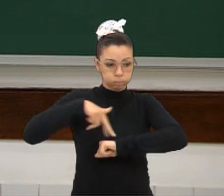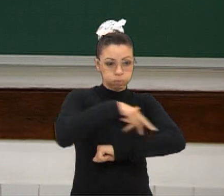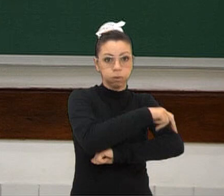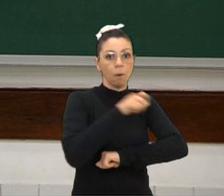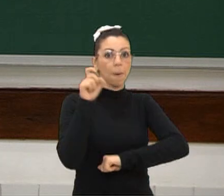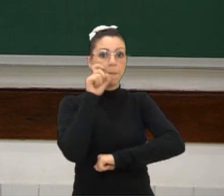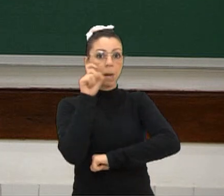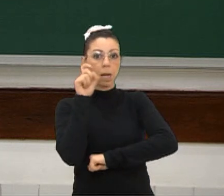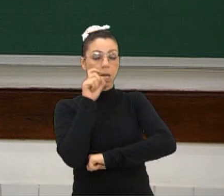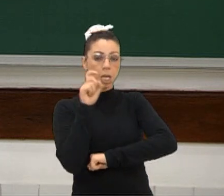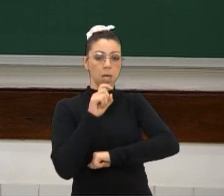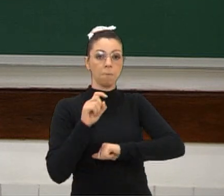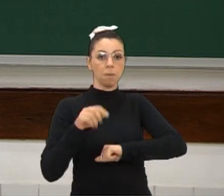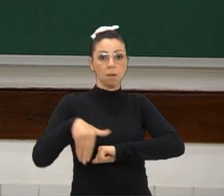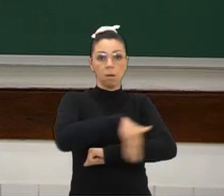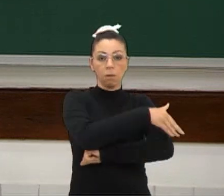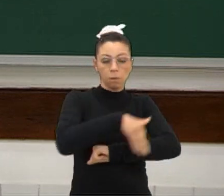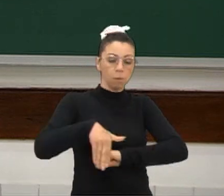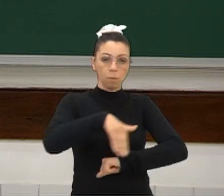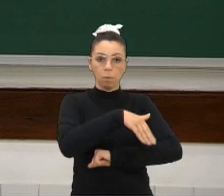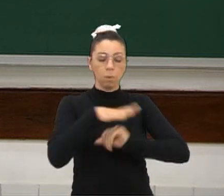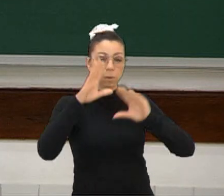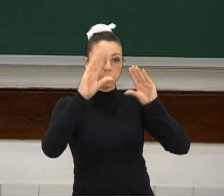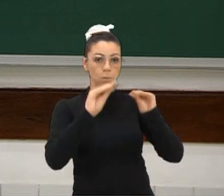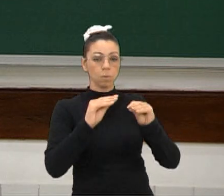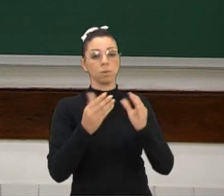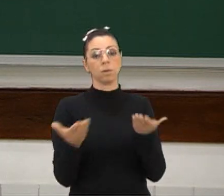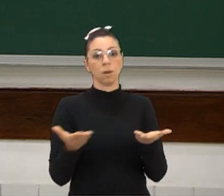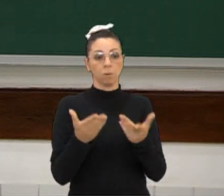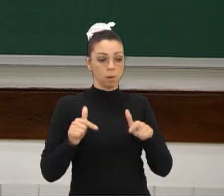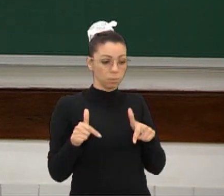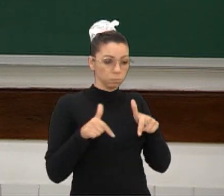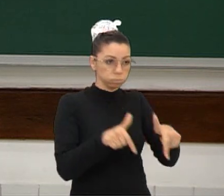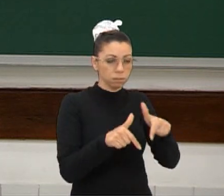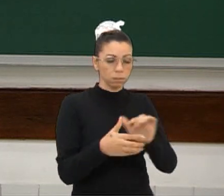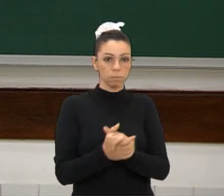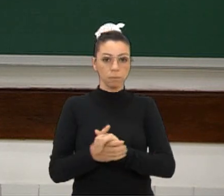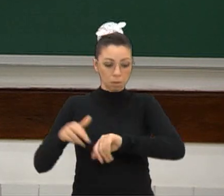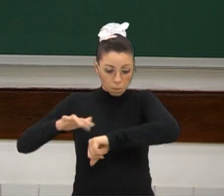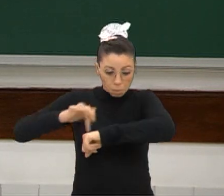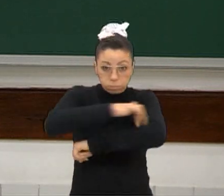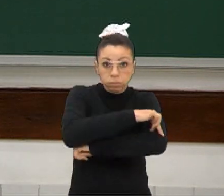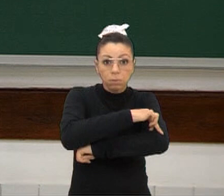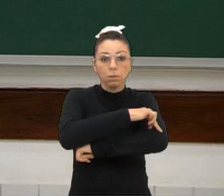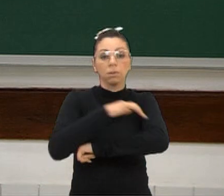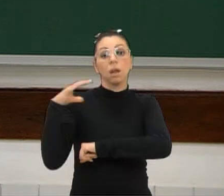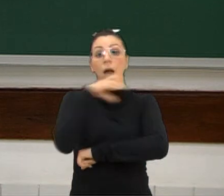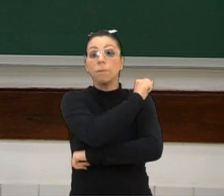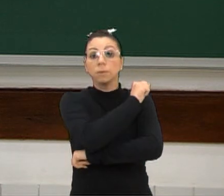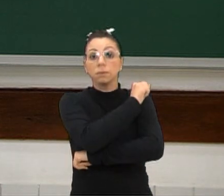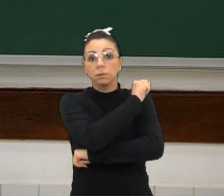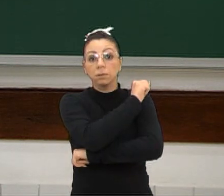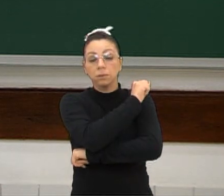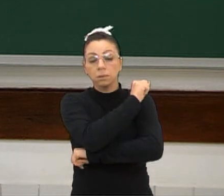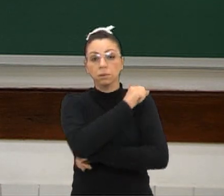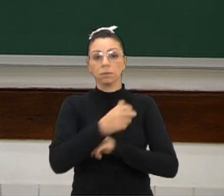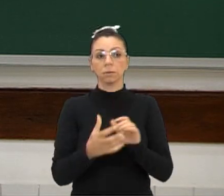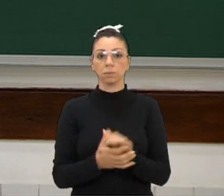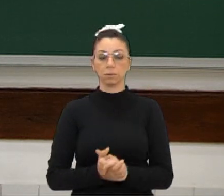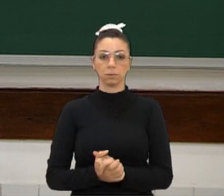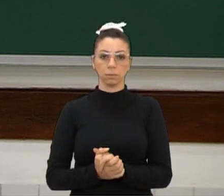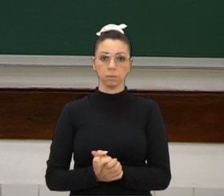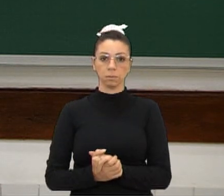Agora sim, eu tenho um sentido de ação. Como que o pai está andando? Ele está andando rápido, certo? Ele está caminhando